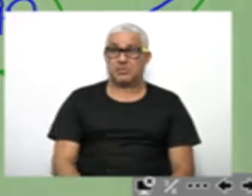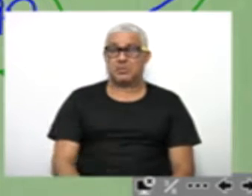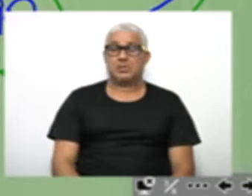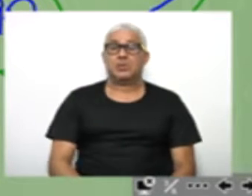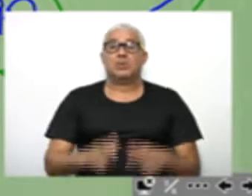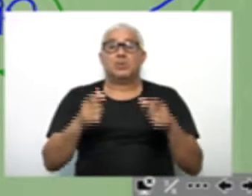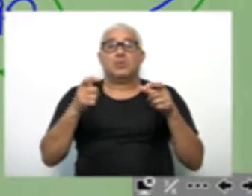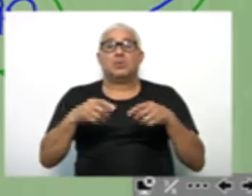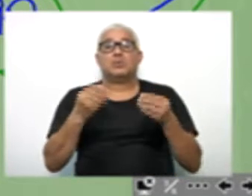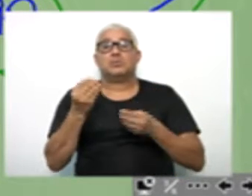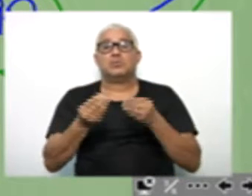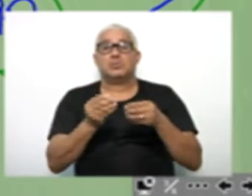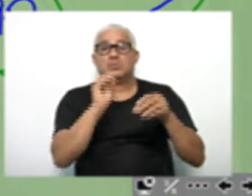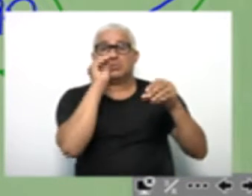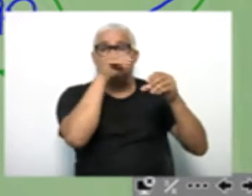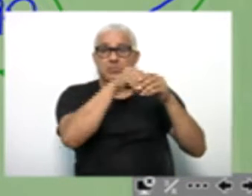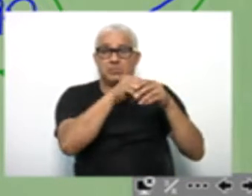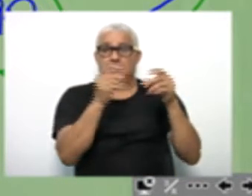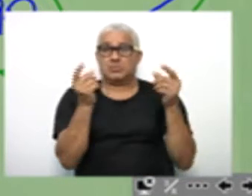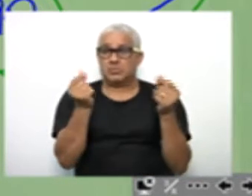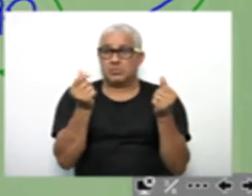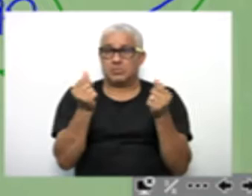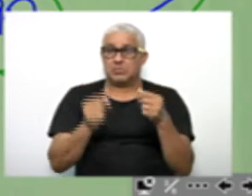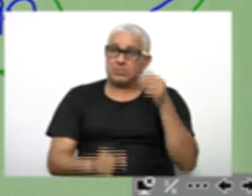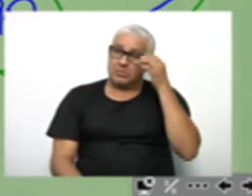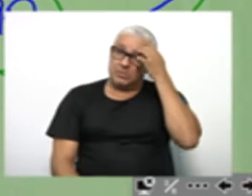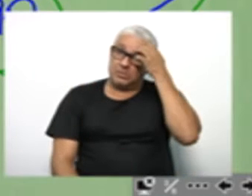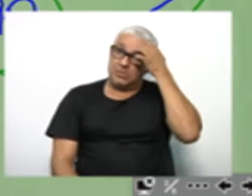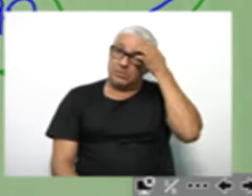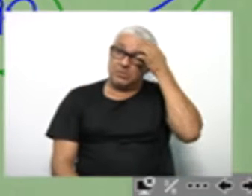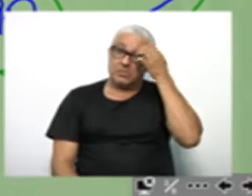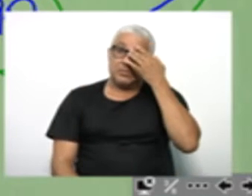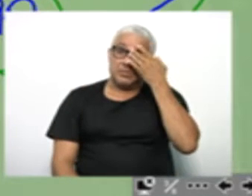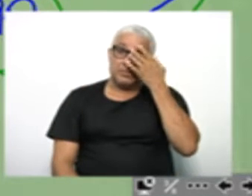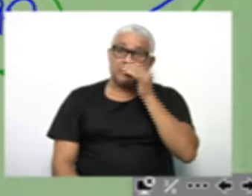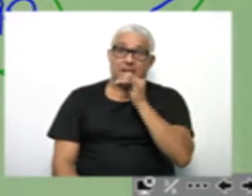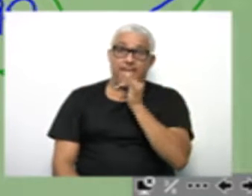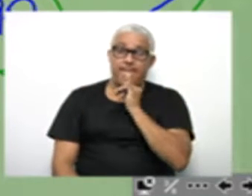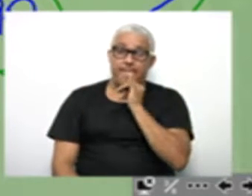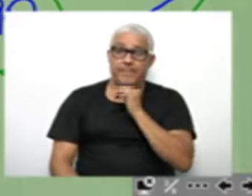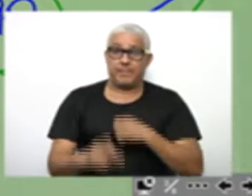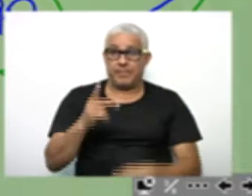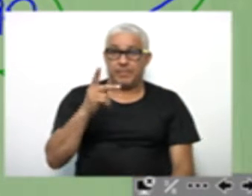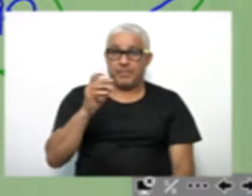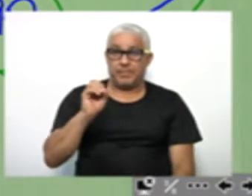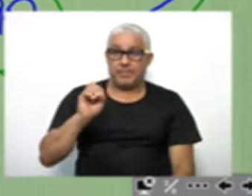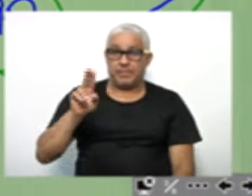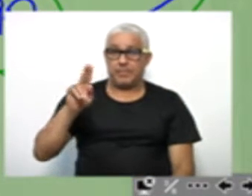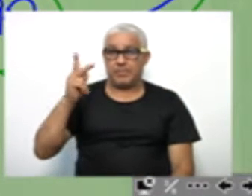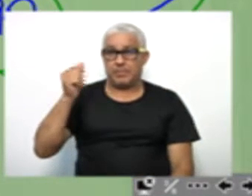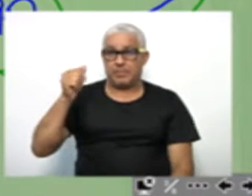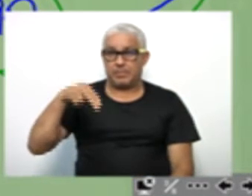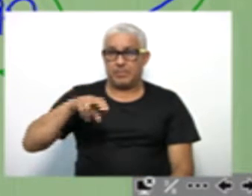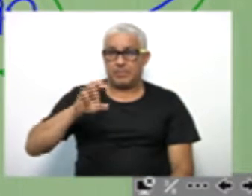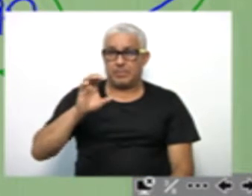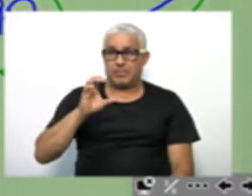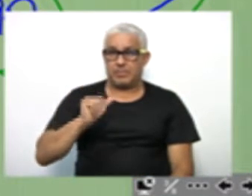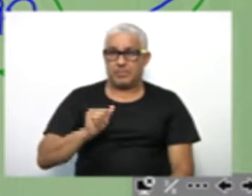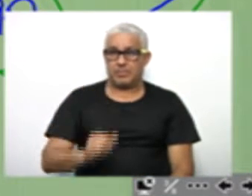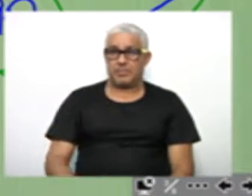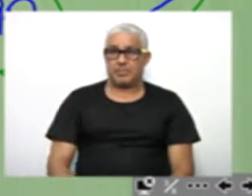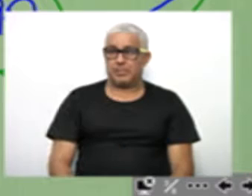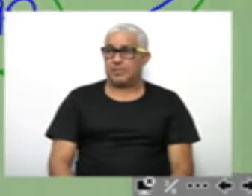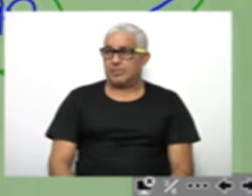onde é aplicado esses recursos. Então, aqui na poupança, o risco é muito pequeno.